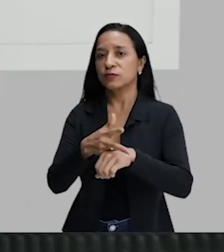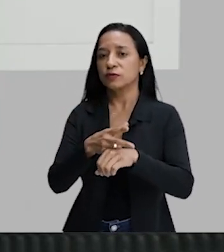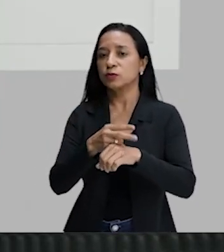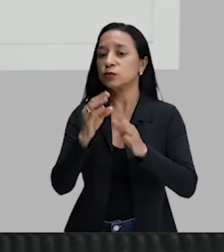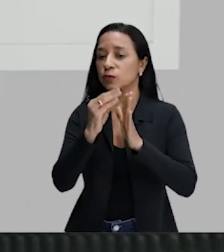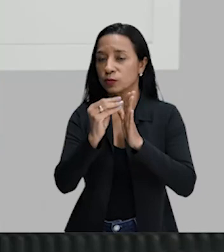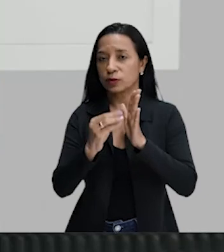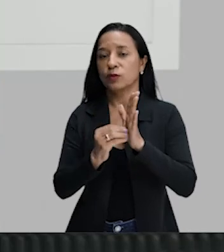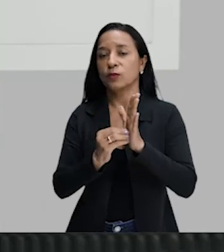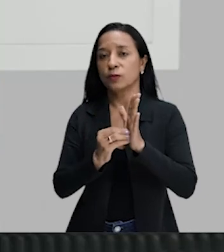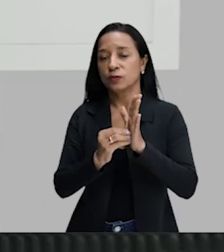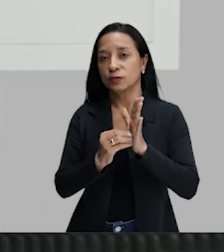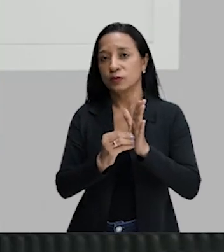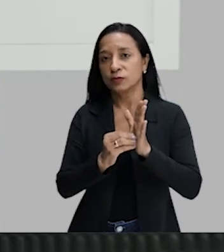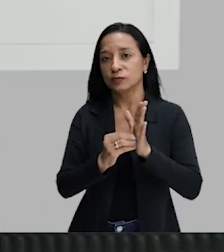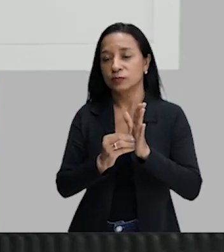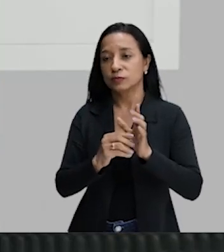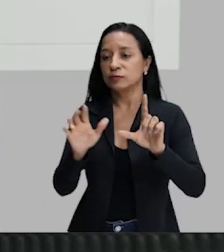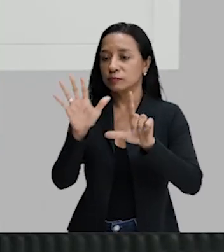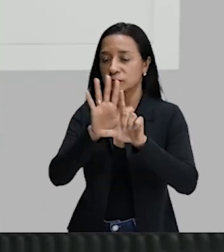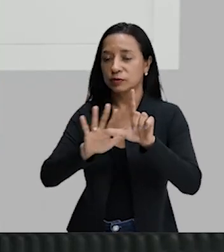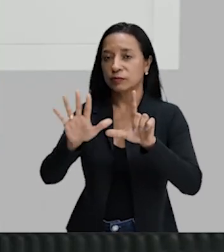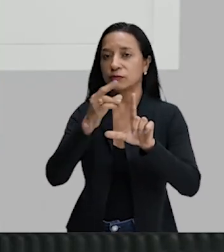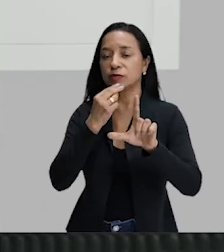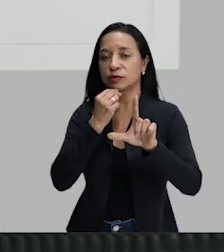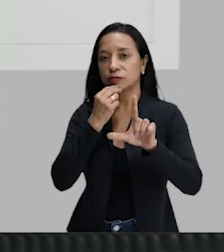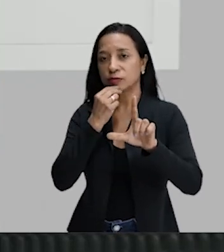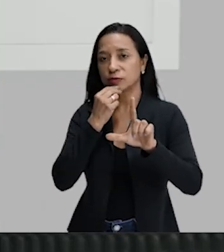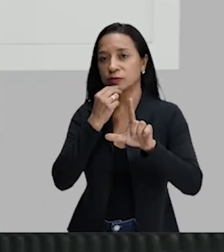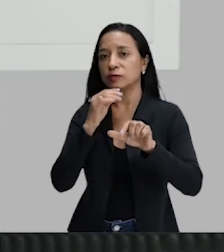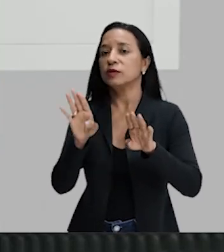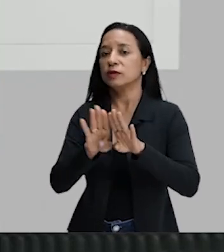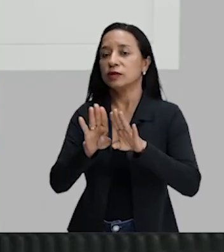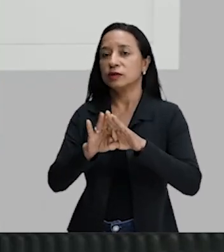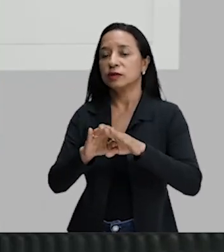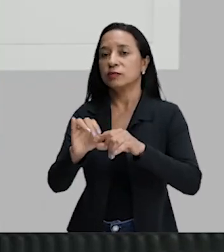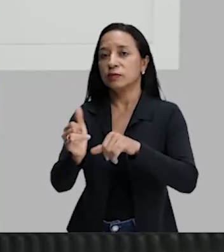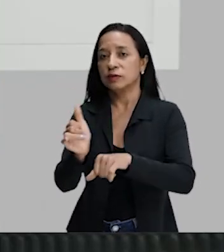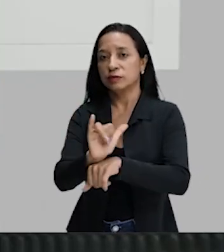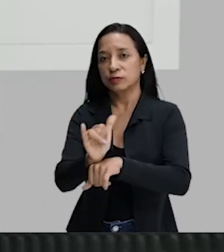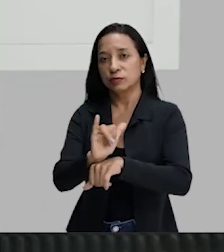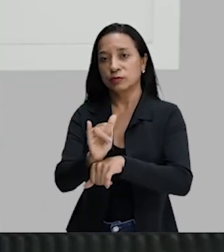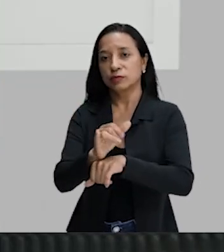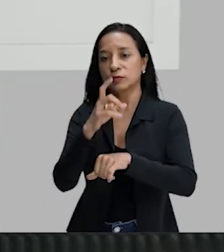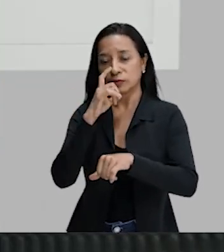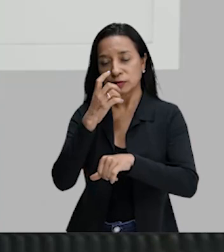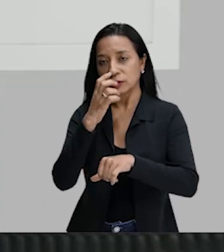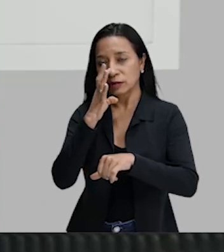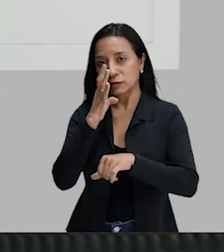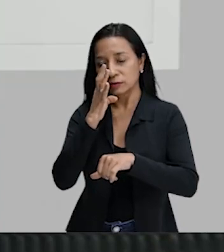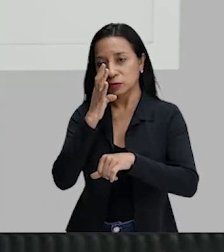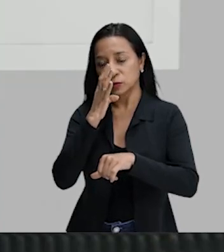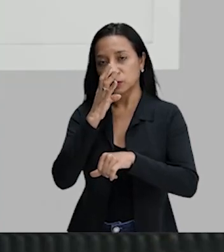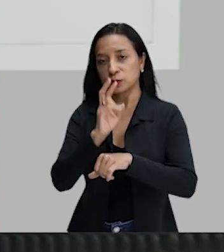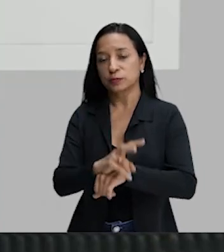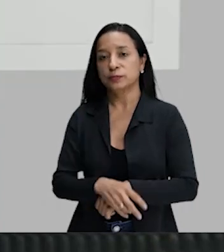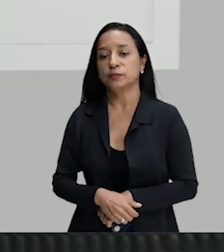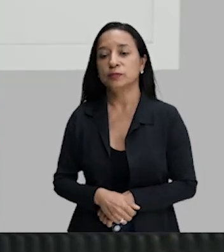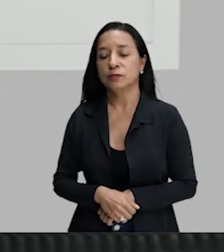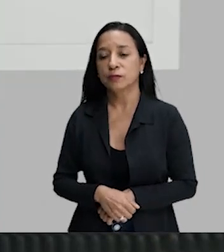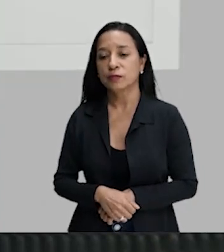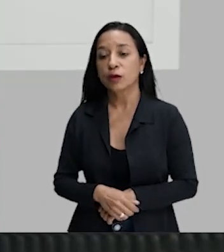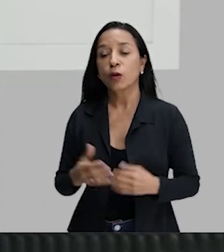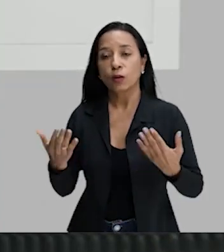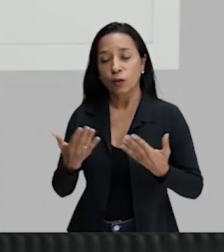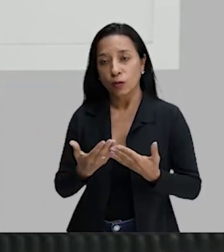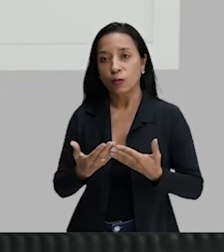plataforma. Gonçalves Dias, vão lá no canal do YouTube, acompanhe, assiste esses vídeos. Certo? E hoje a gente vai falar de decomposição,